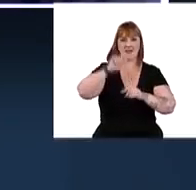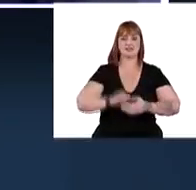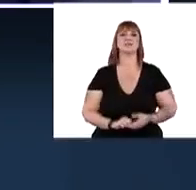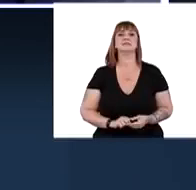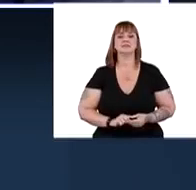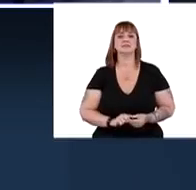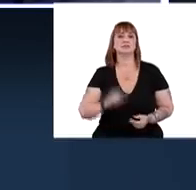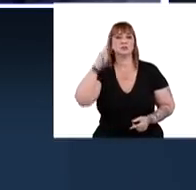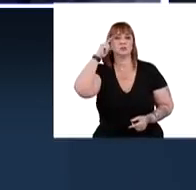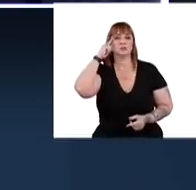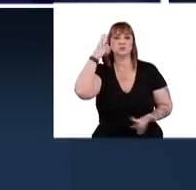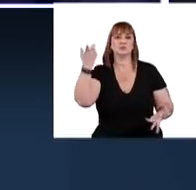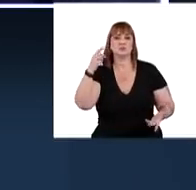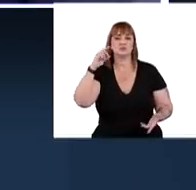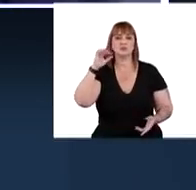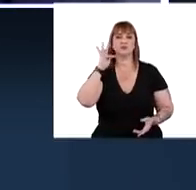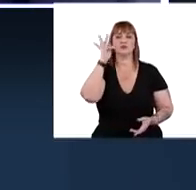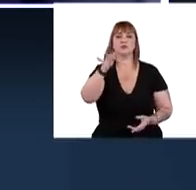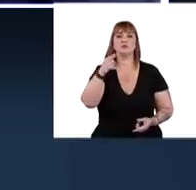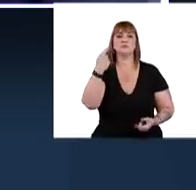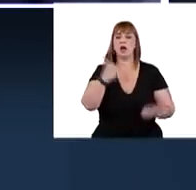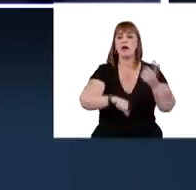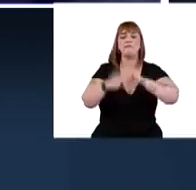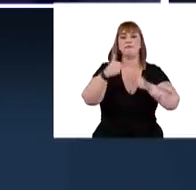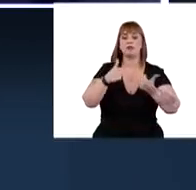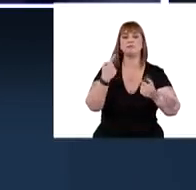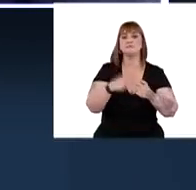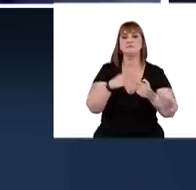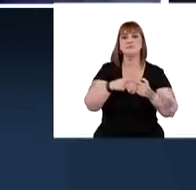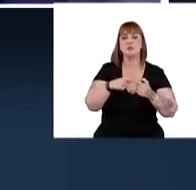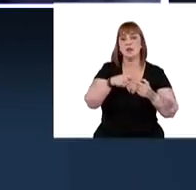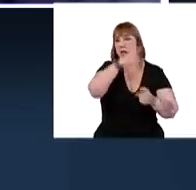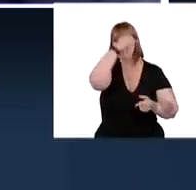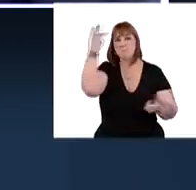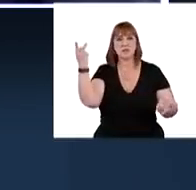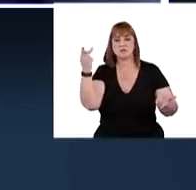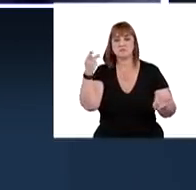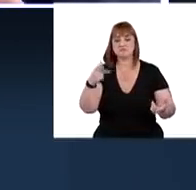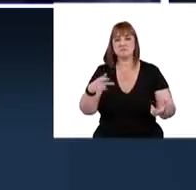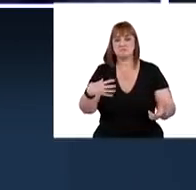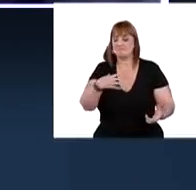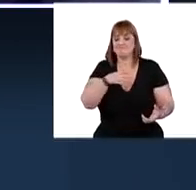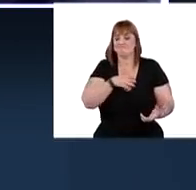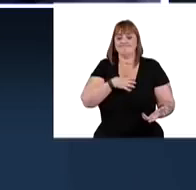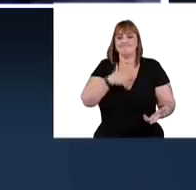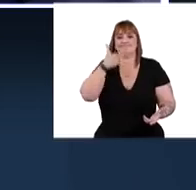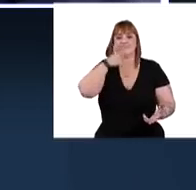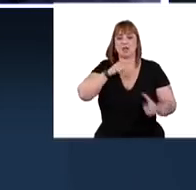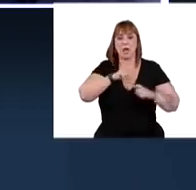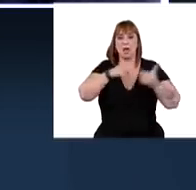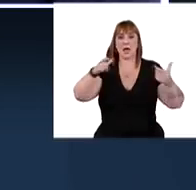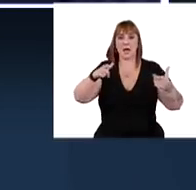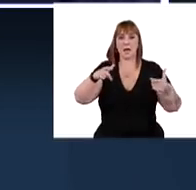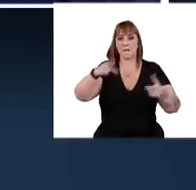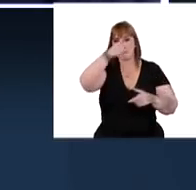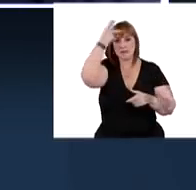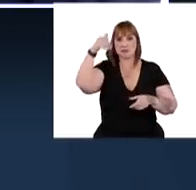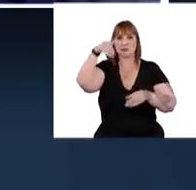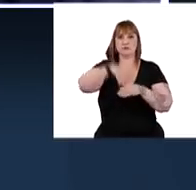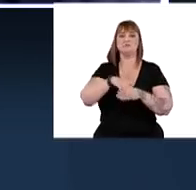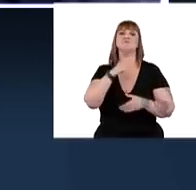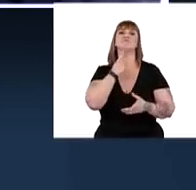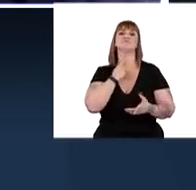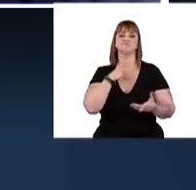turno? E que avaliação o senhor faz? Por que até agora essa mensagem ainda não chegou e não conseguiu aumentar o número de eleitores? Pois